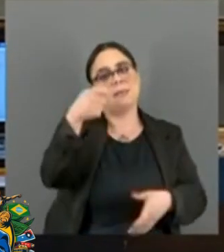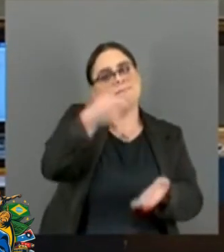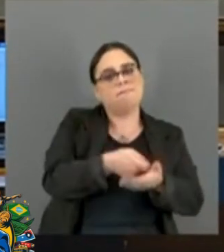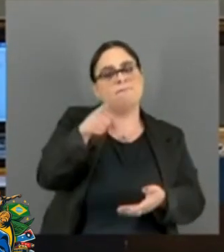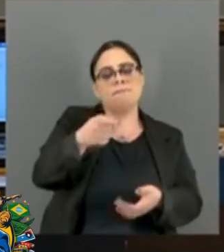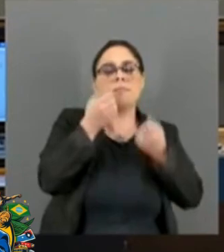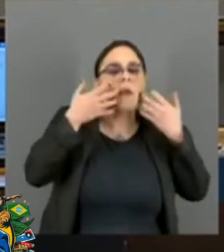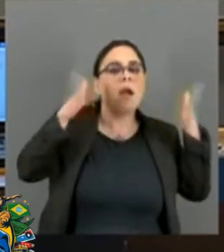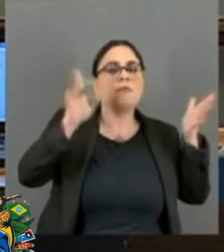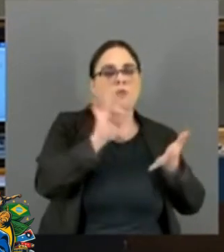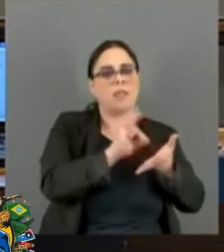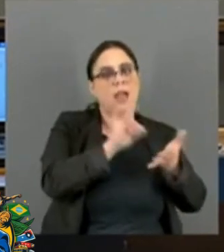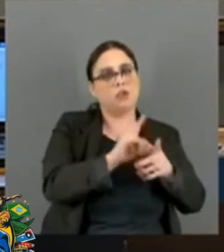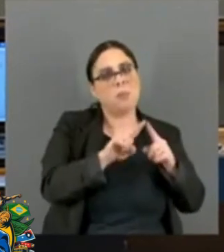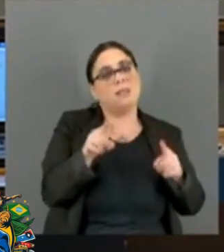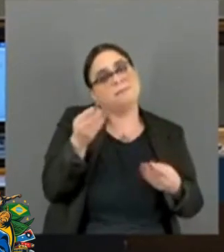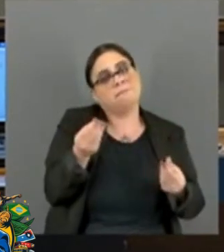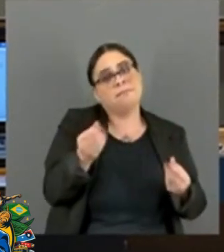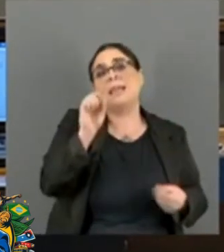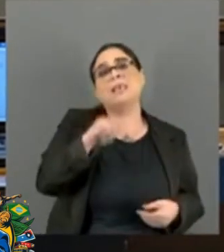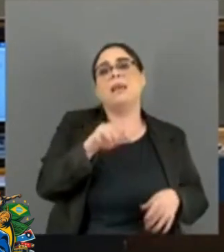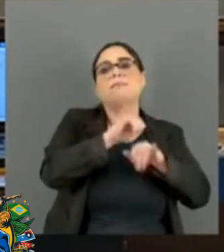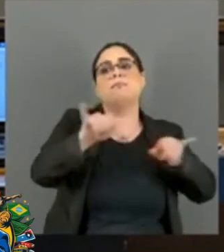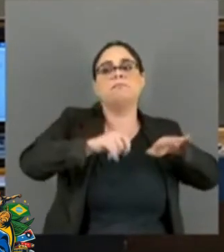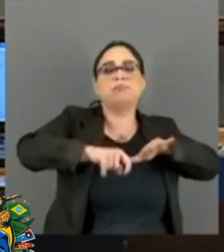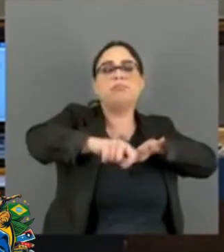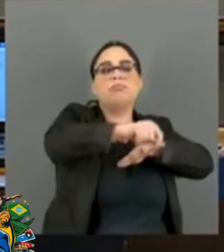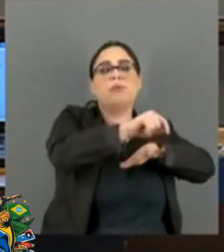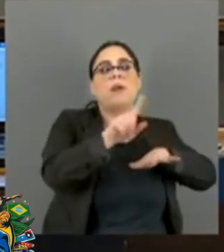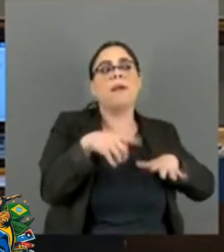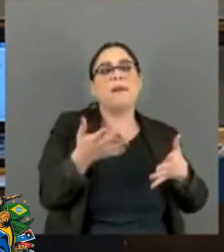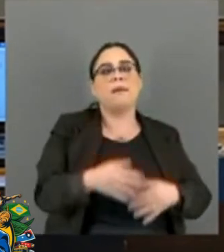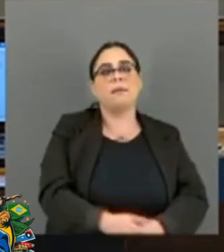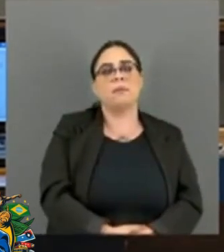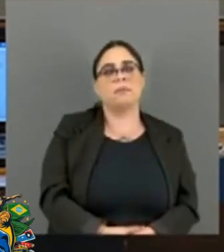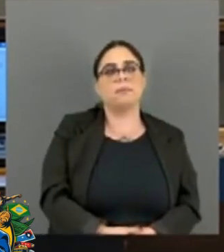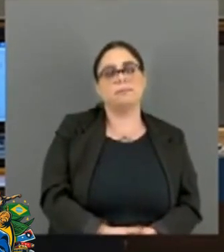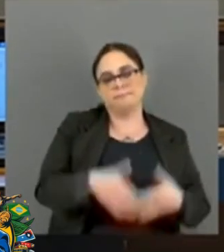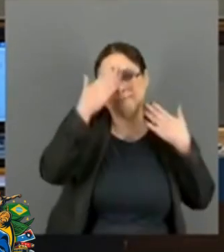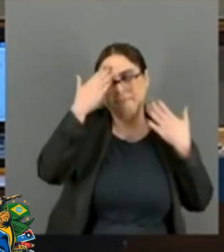manifestar e mostrar a verdade. Entretanto, quem é que propaga a fake news aqui? Obrigado, senador.